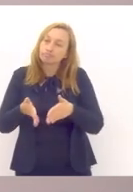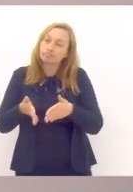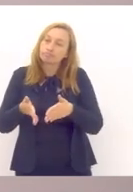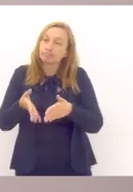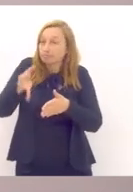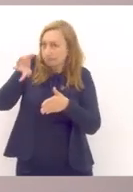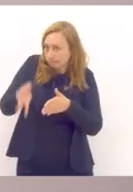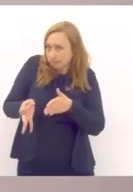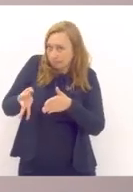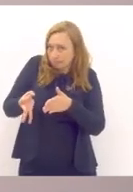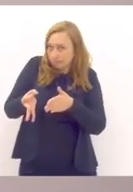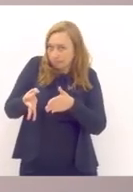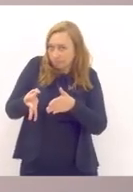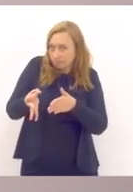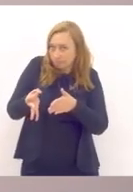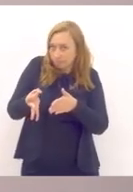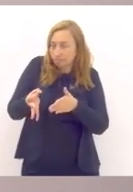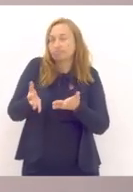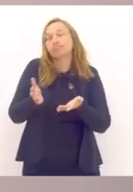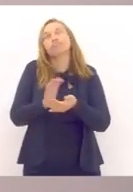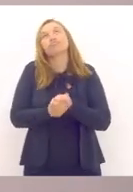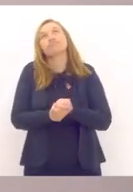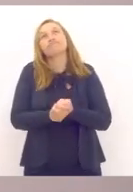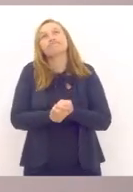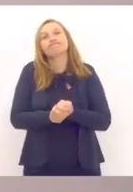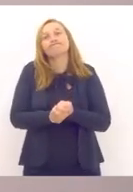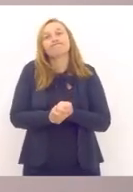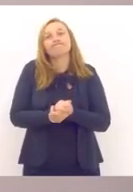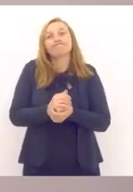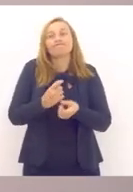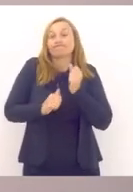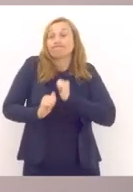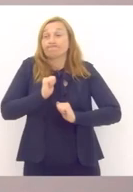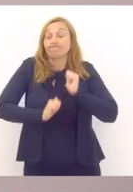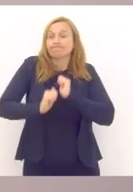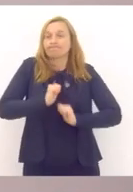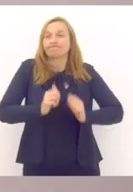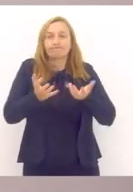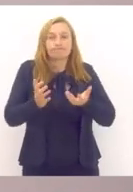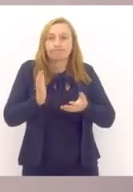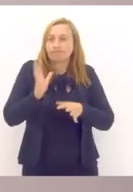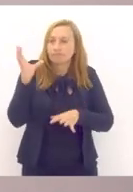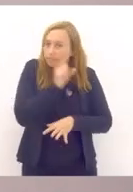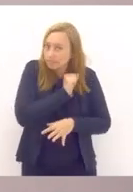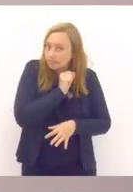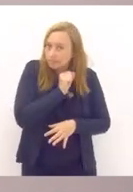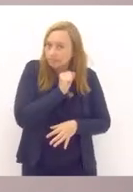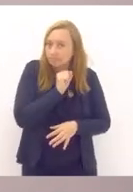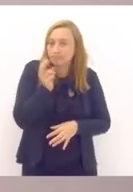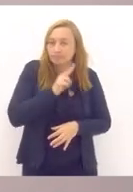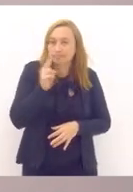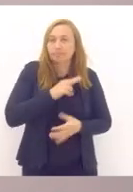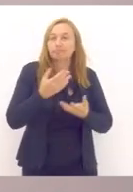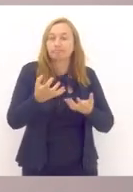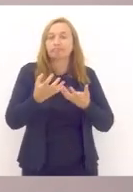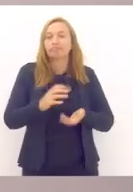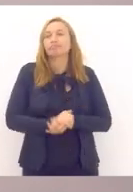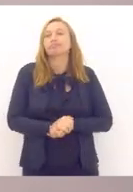certa. Talvez a nossa ansiedade em querer isso o quanto antes, porque merecemos isso,